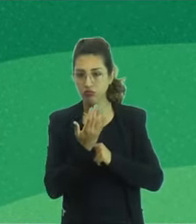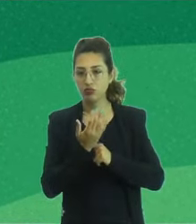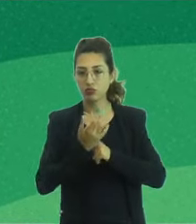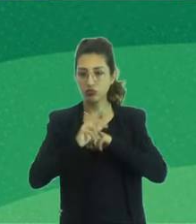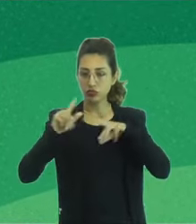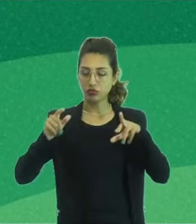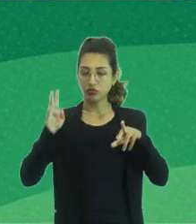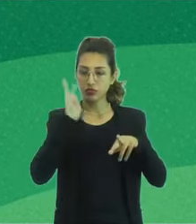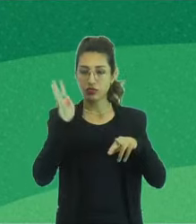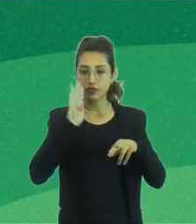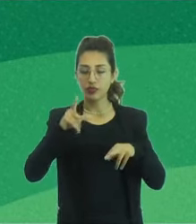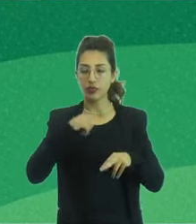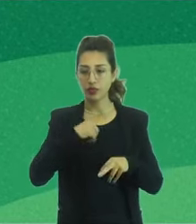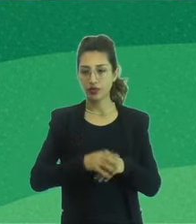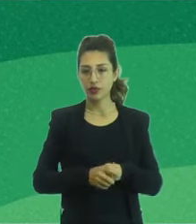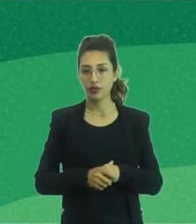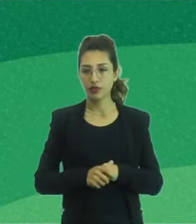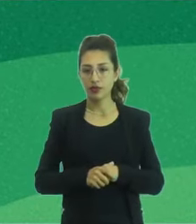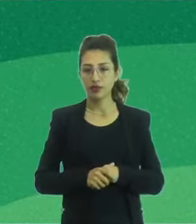legais